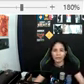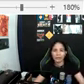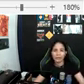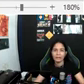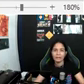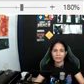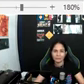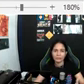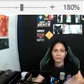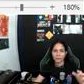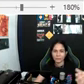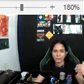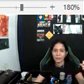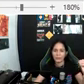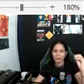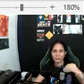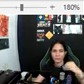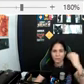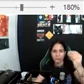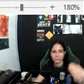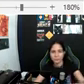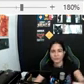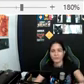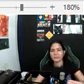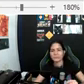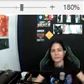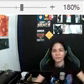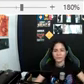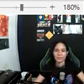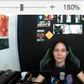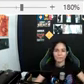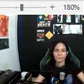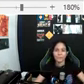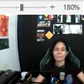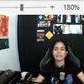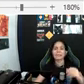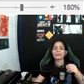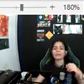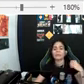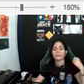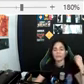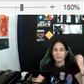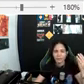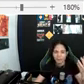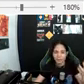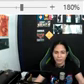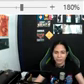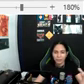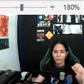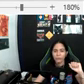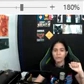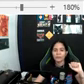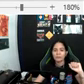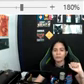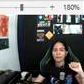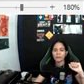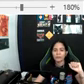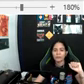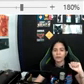manhã e o jantar, certo? Mesmo que só no almoço ela tivesse dieta. Mas aí eu teria